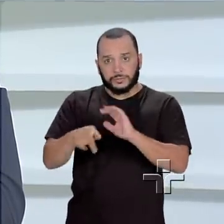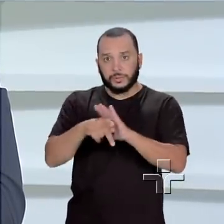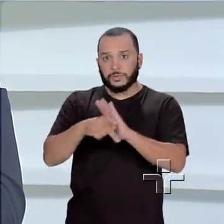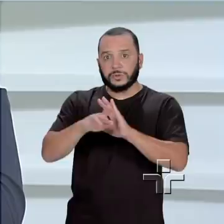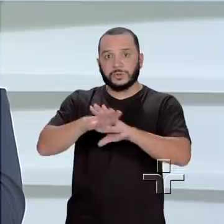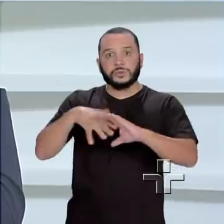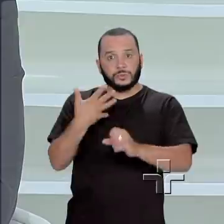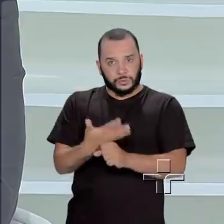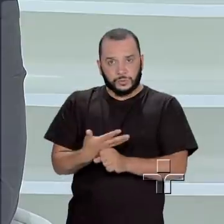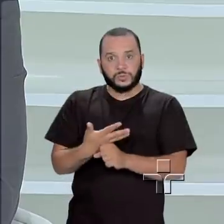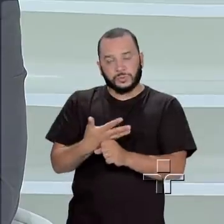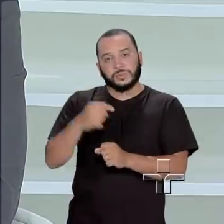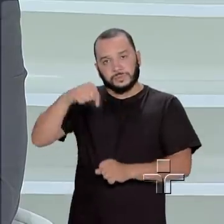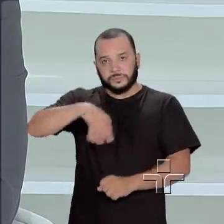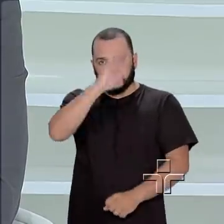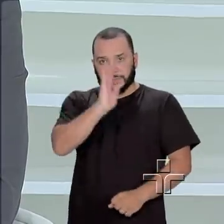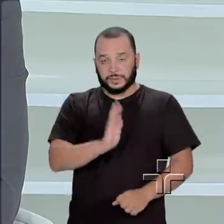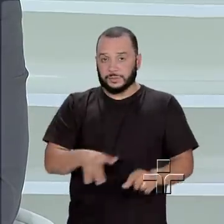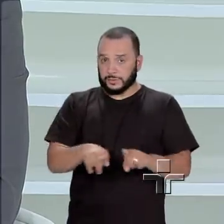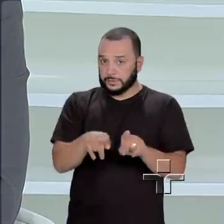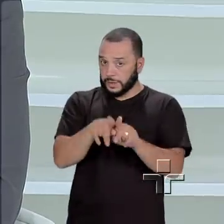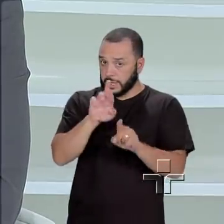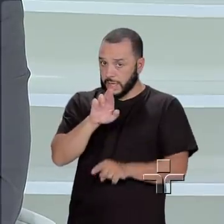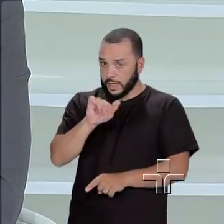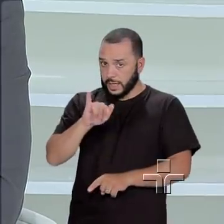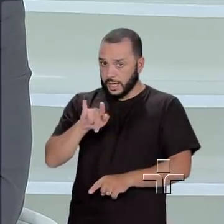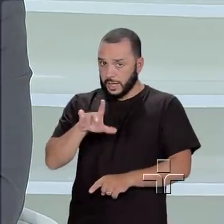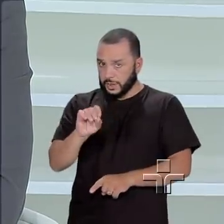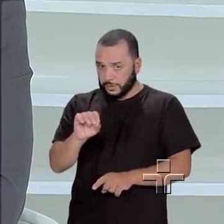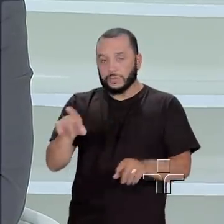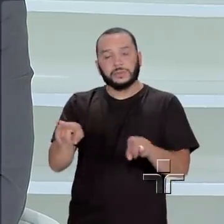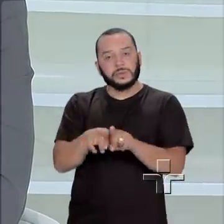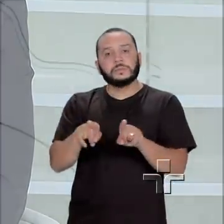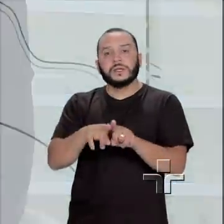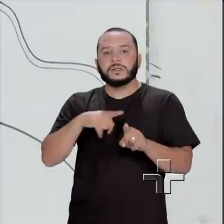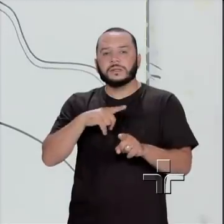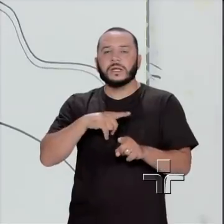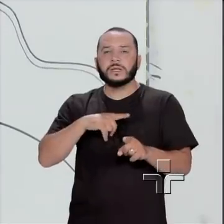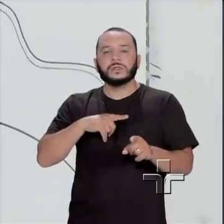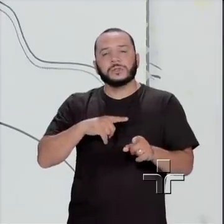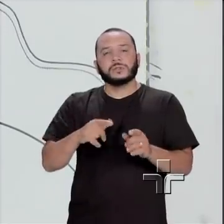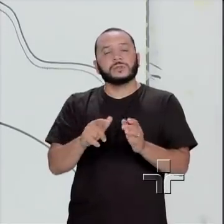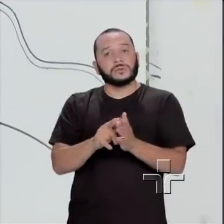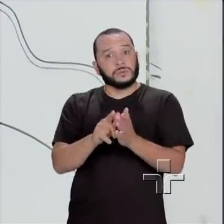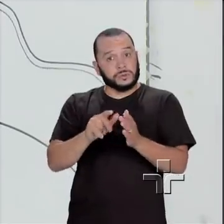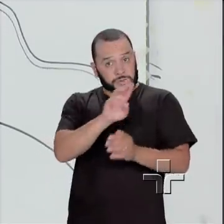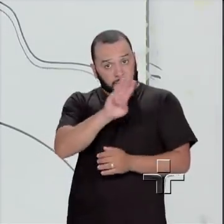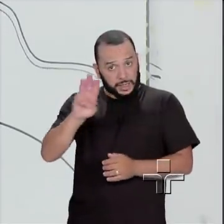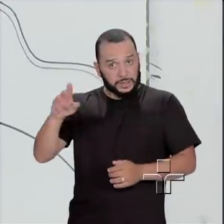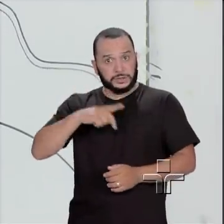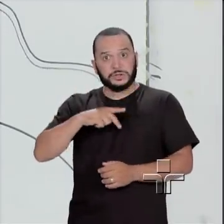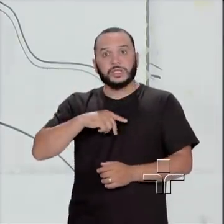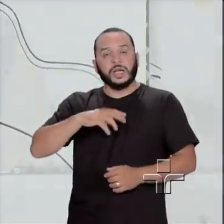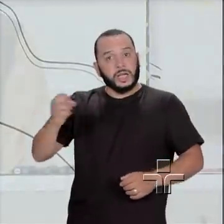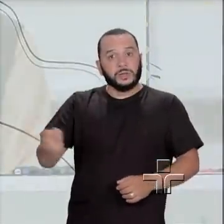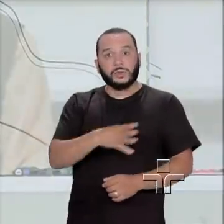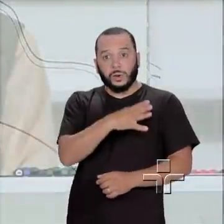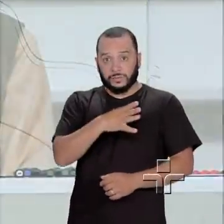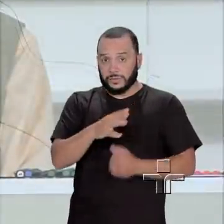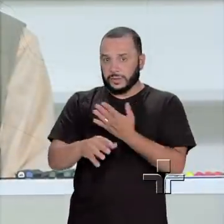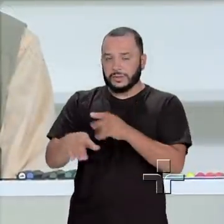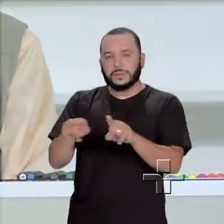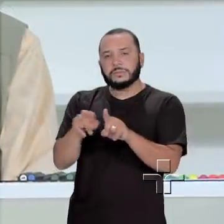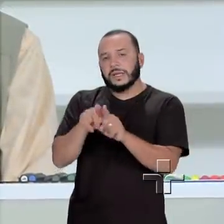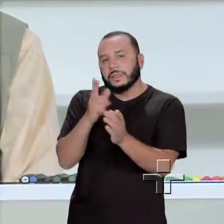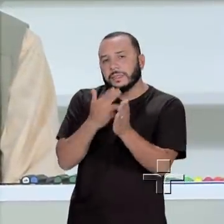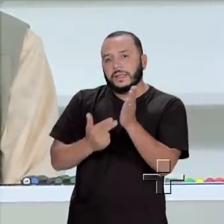no Brasil. E Renato Cruz, editor do site InovaJor. Somos desenhados, caricaturados, acompanhados pelo